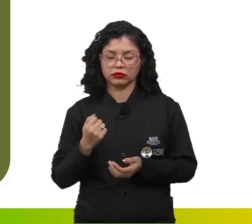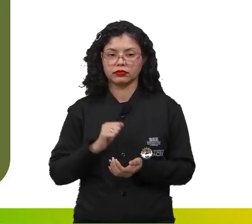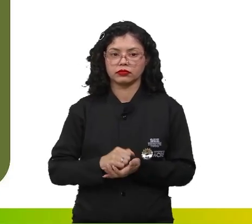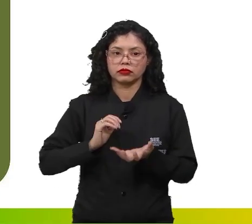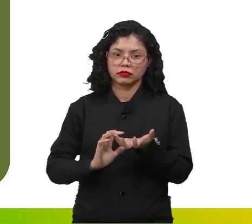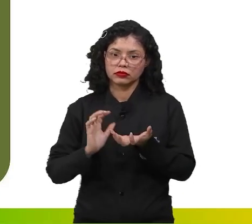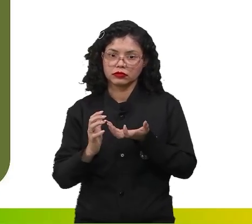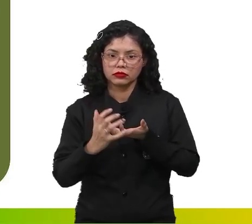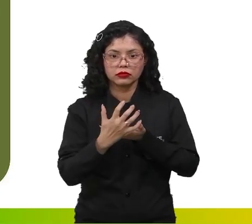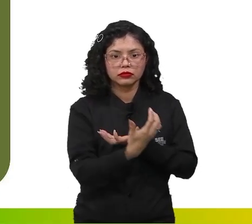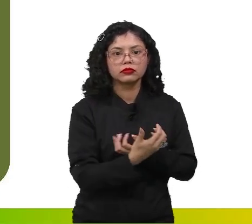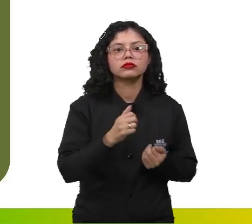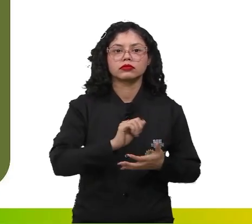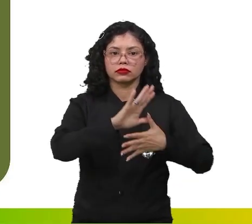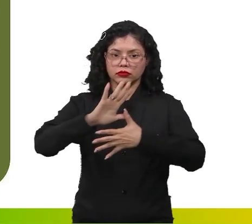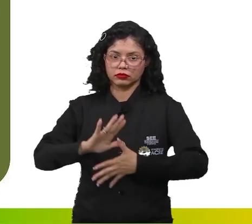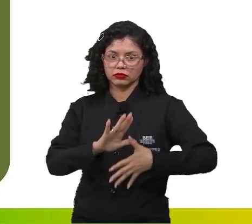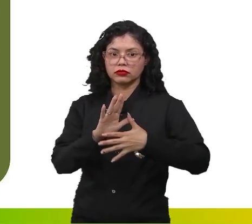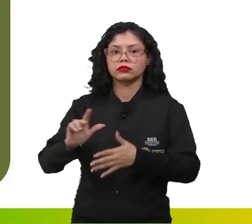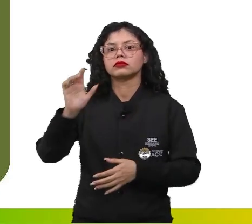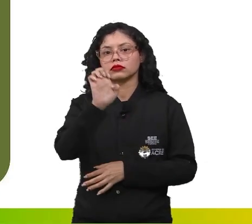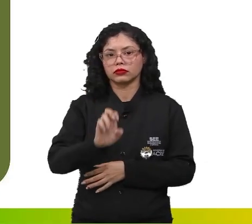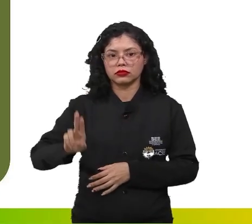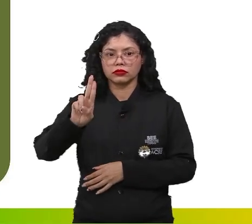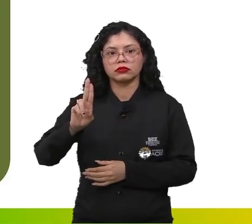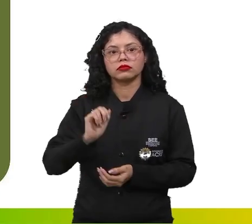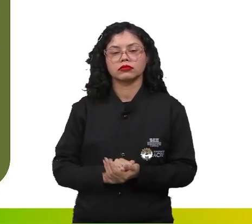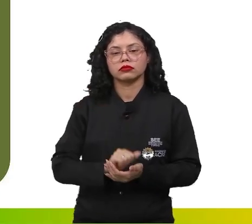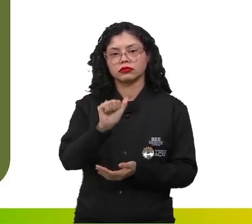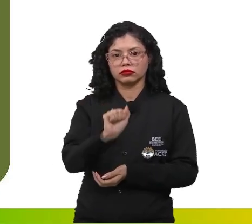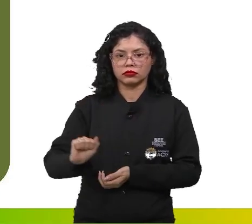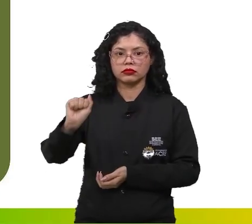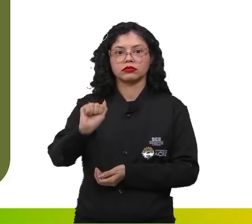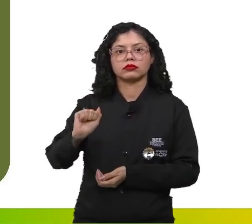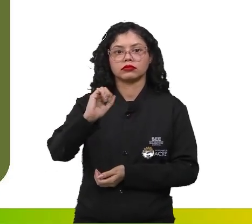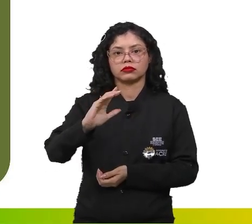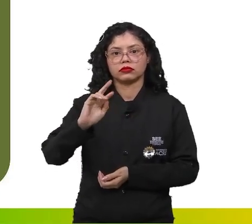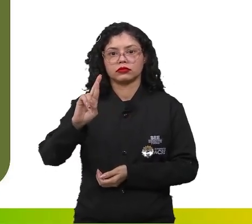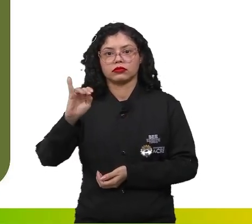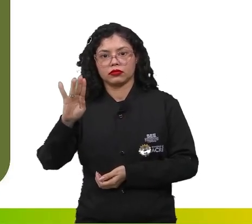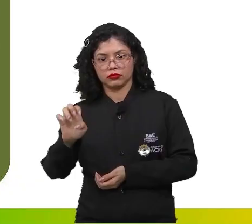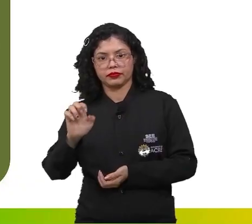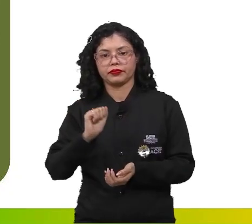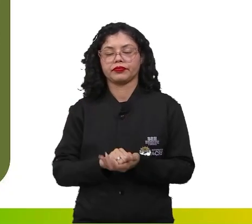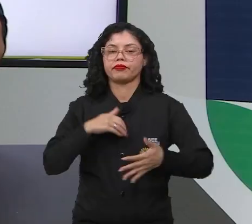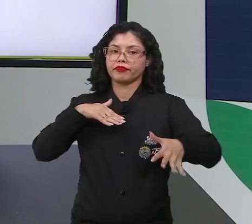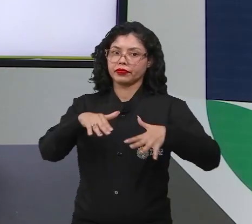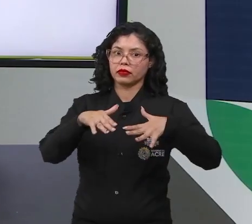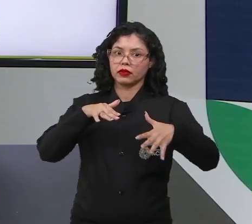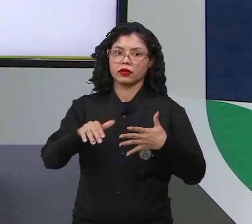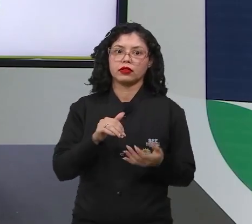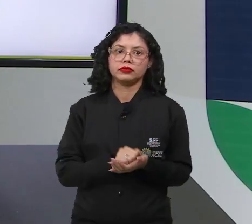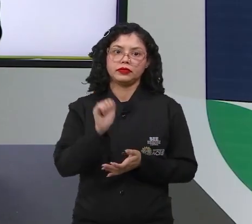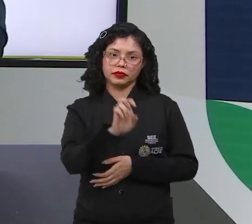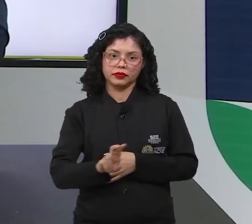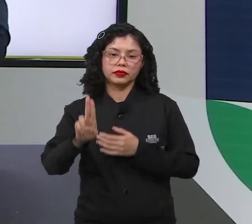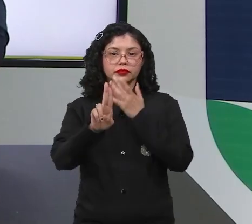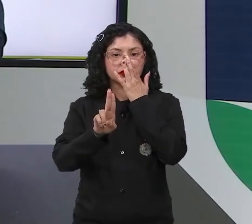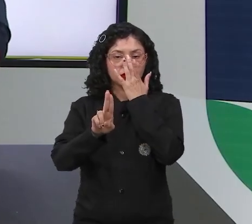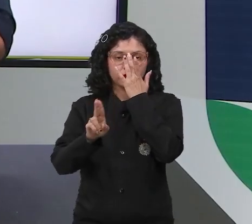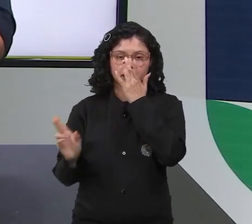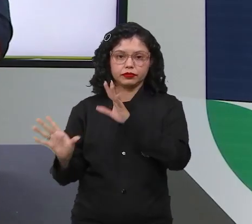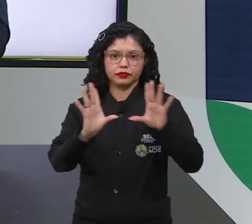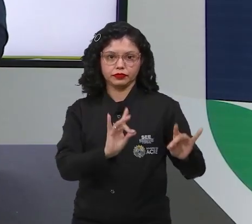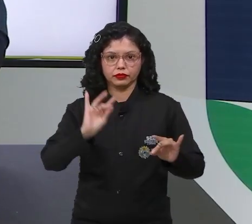África. Em continentes como a América, Europa, Ásia, Caribe. É esse movimento do europeu que vai até